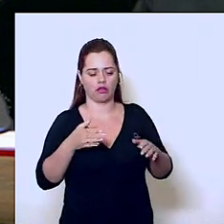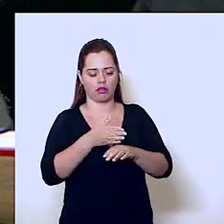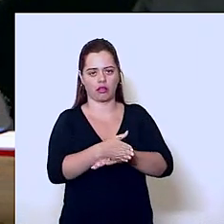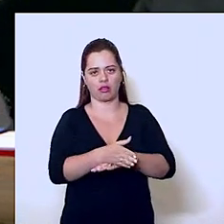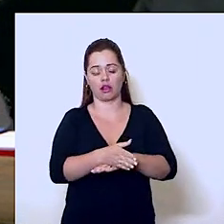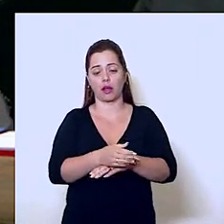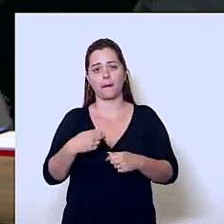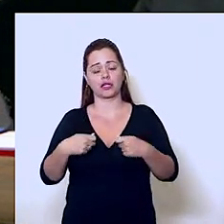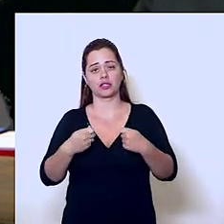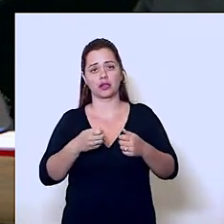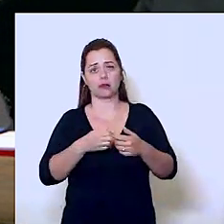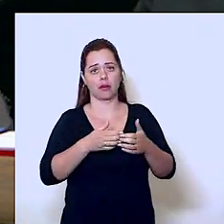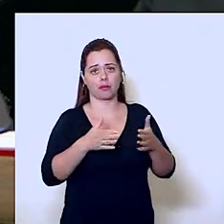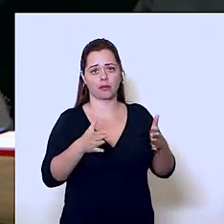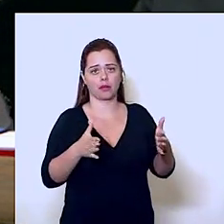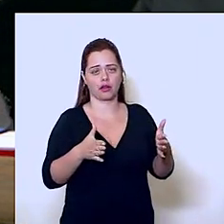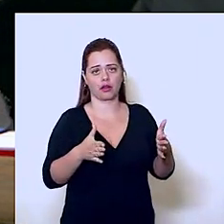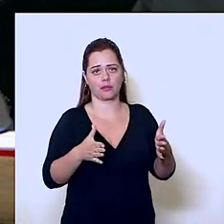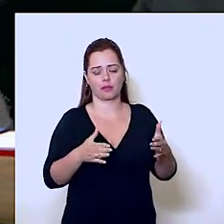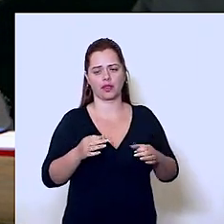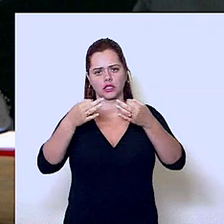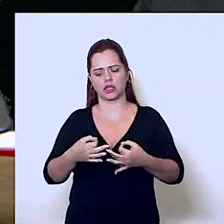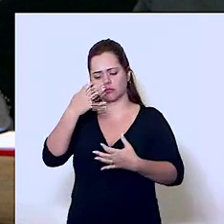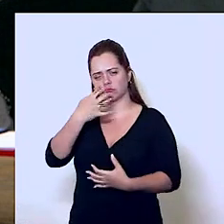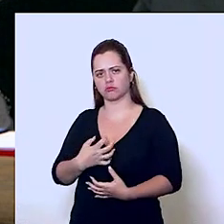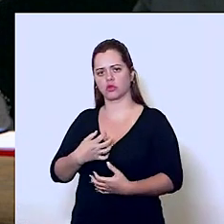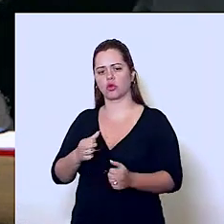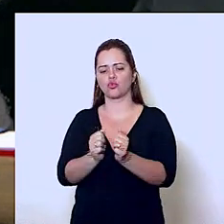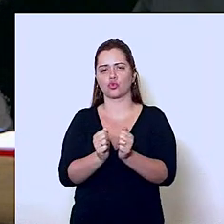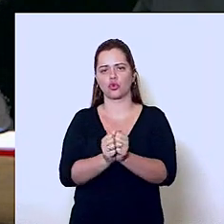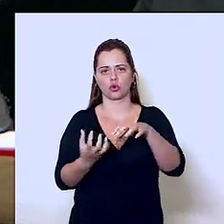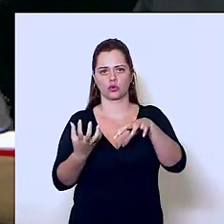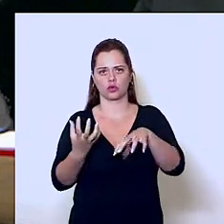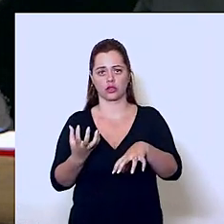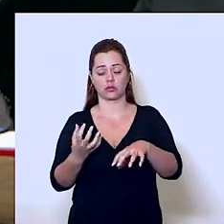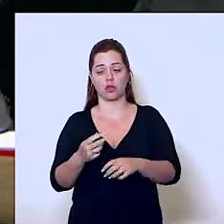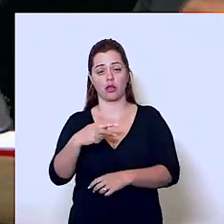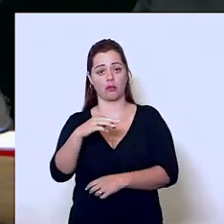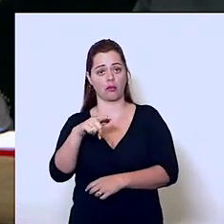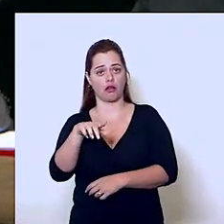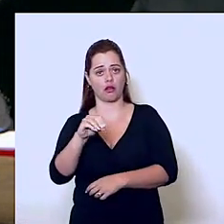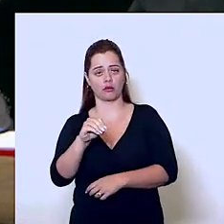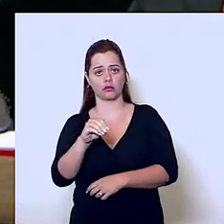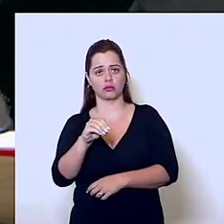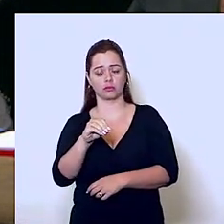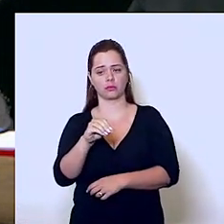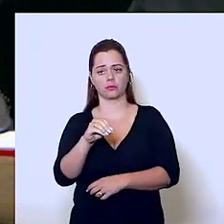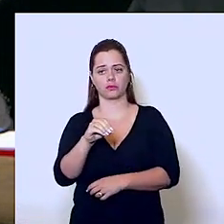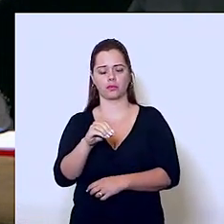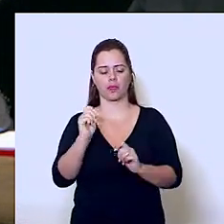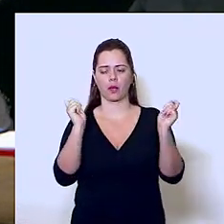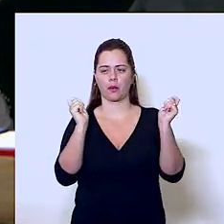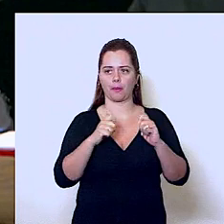forma séria com o Congresso. Né? E o Paulo... Com a capacidade de sucessão dele,